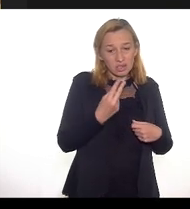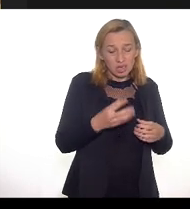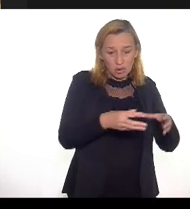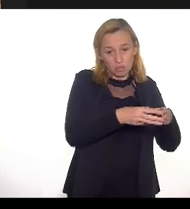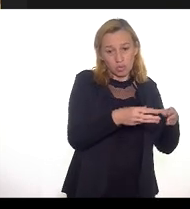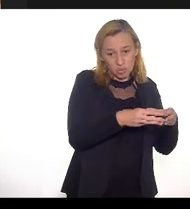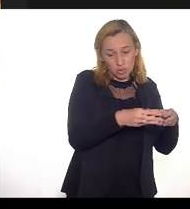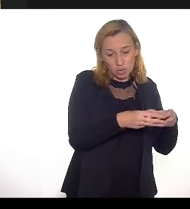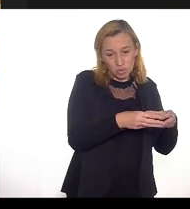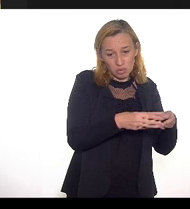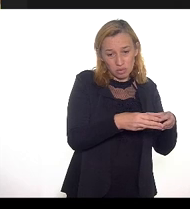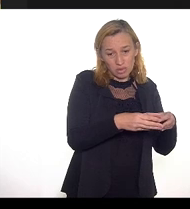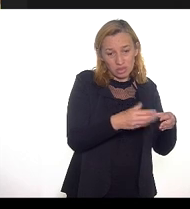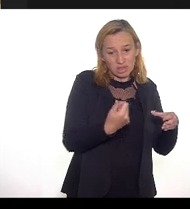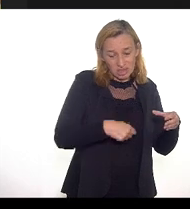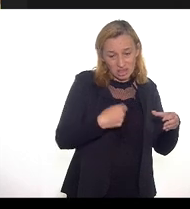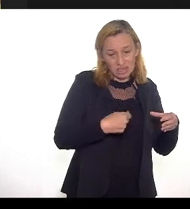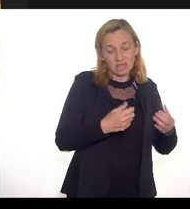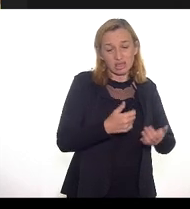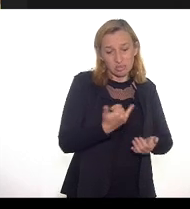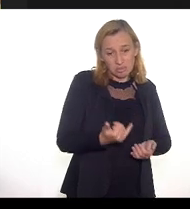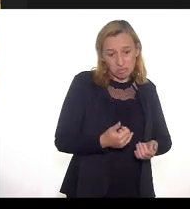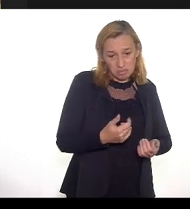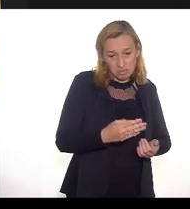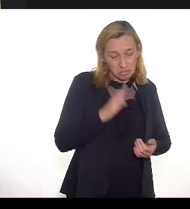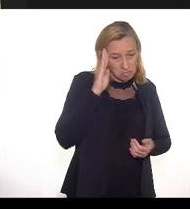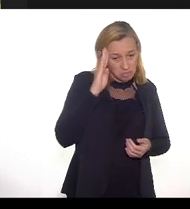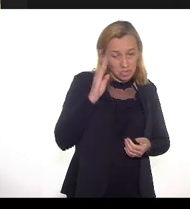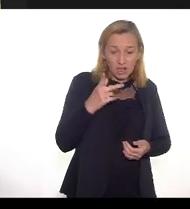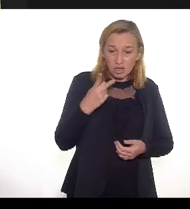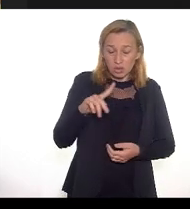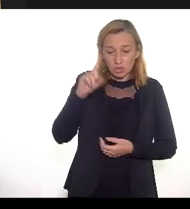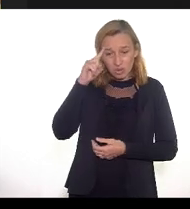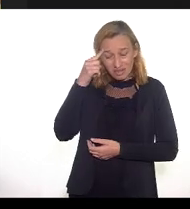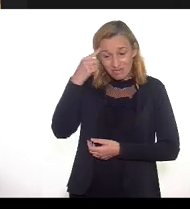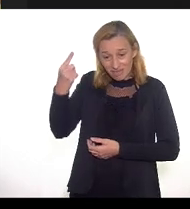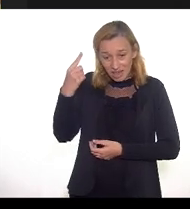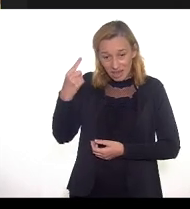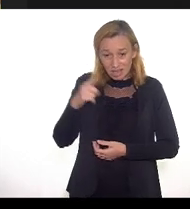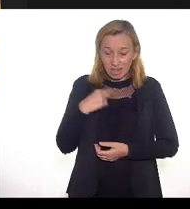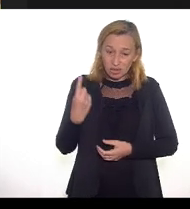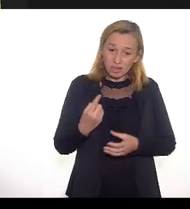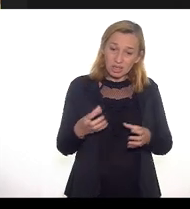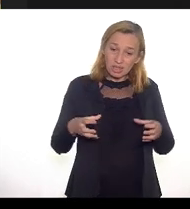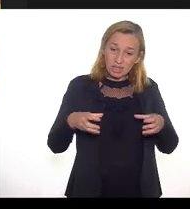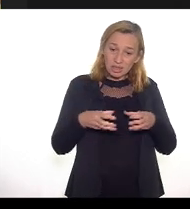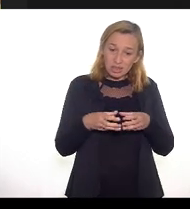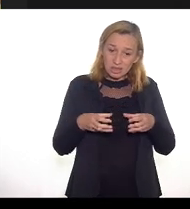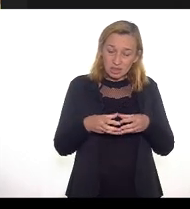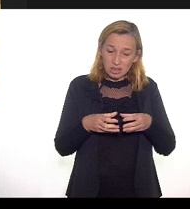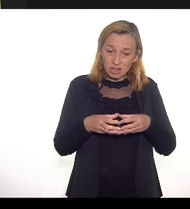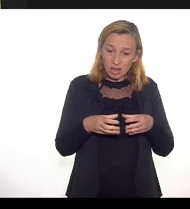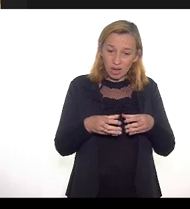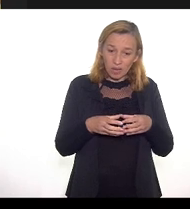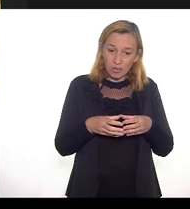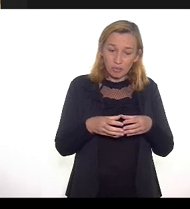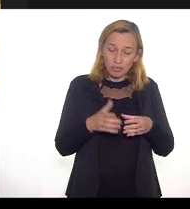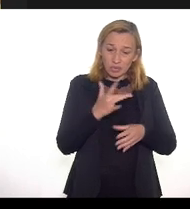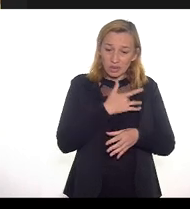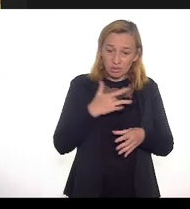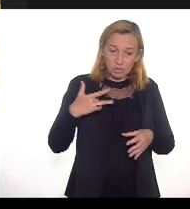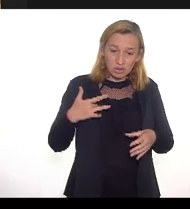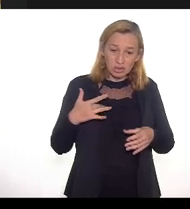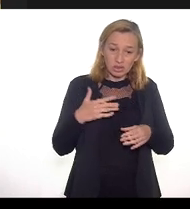a gente precisa consolidar tudo isso. A sua ideia da gente sentar na Comissão de Saúde, né, e liderada pela